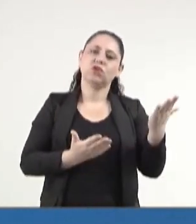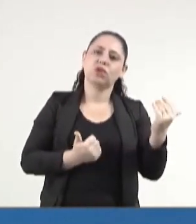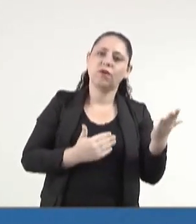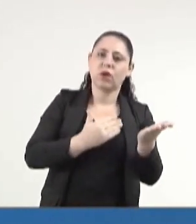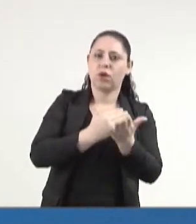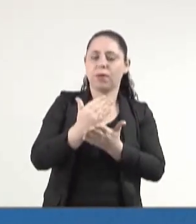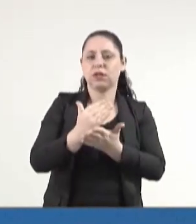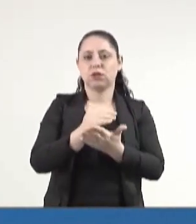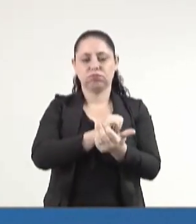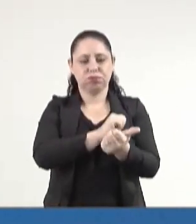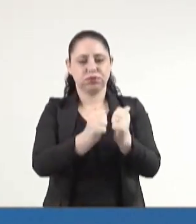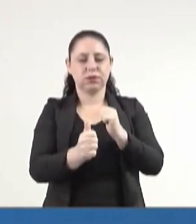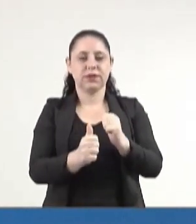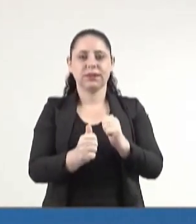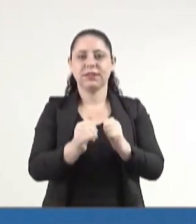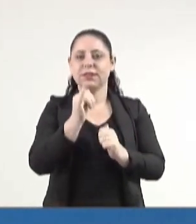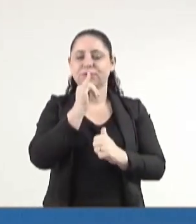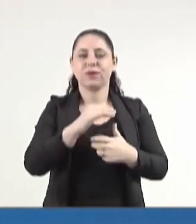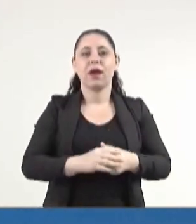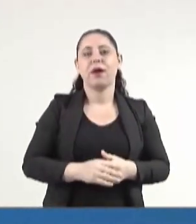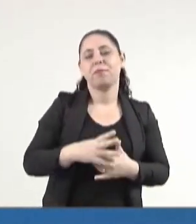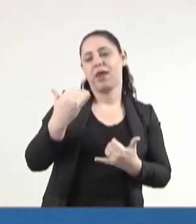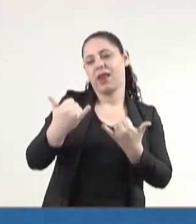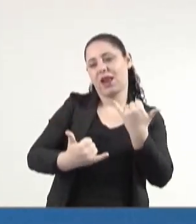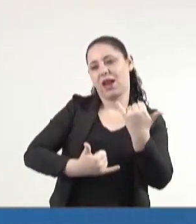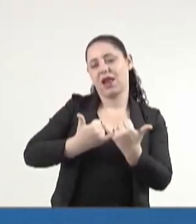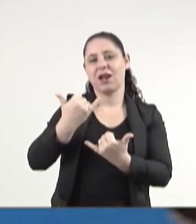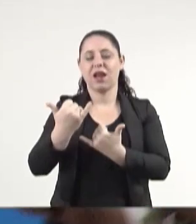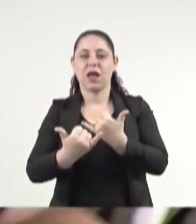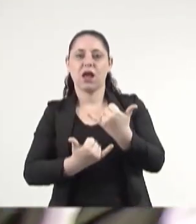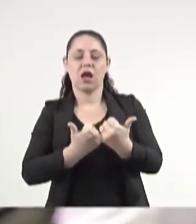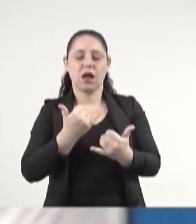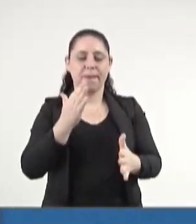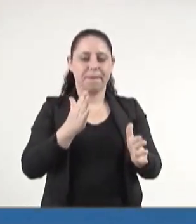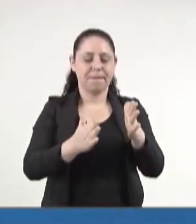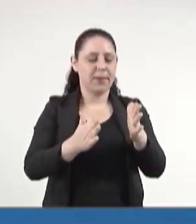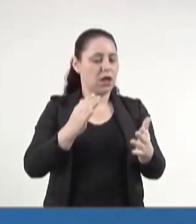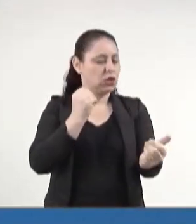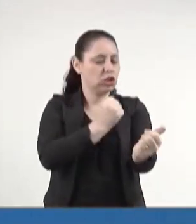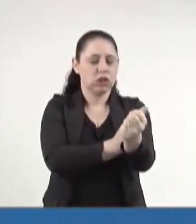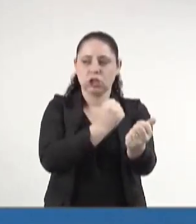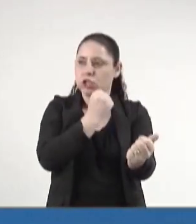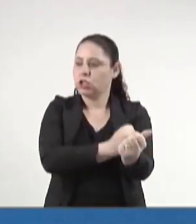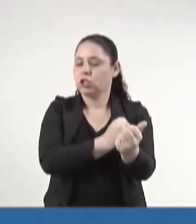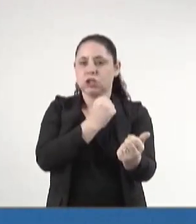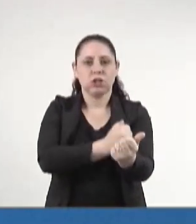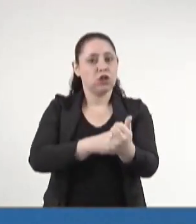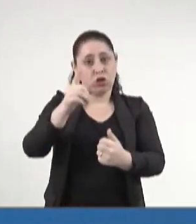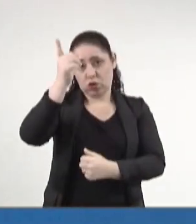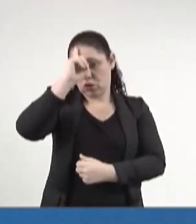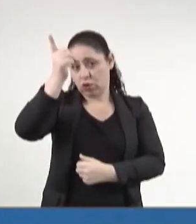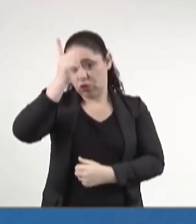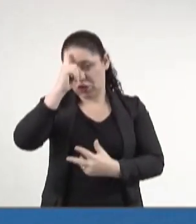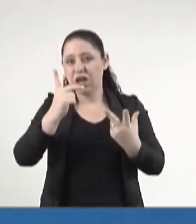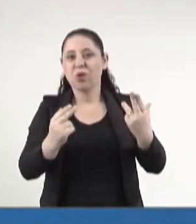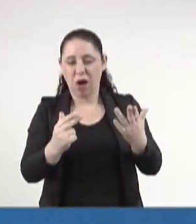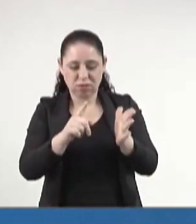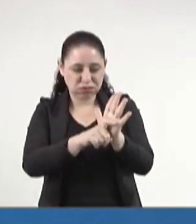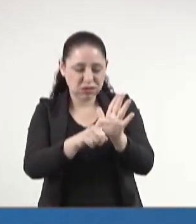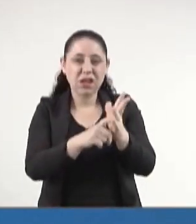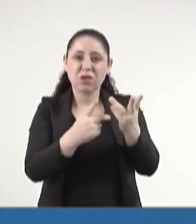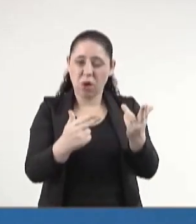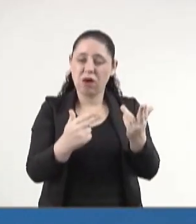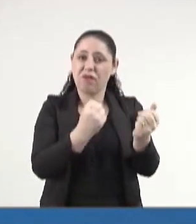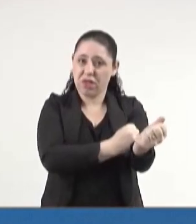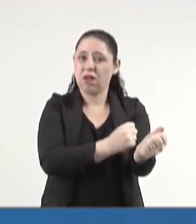jovens, começam a jogar como forma de entretenimento e em pouco tempo isso se torna um hábito compulsivo e